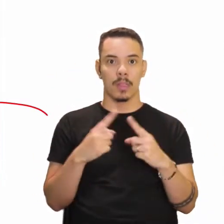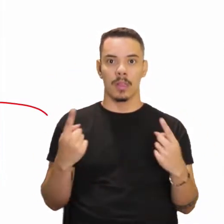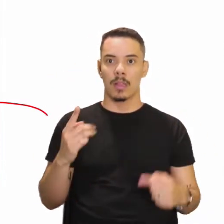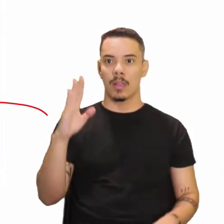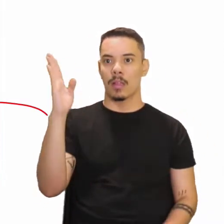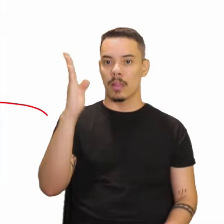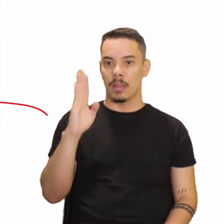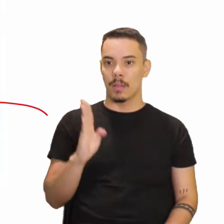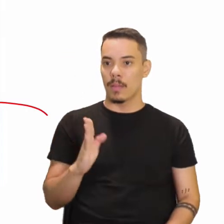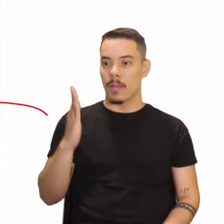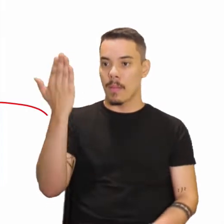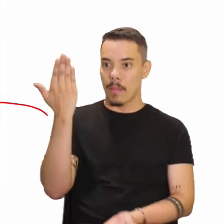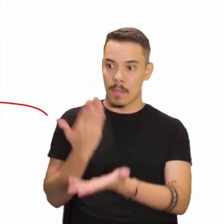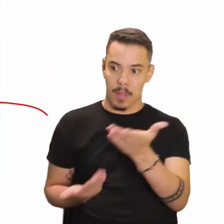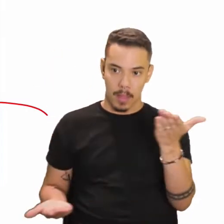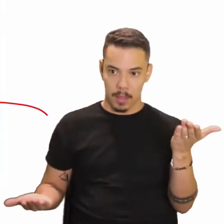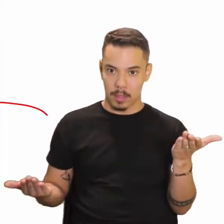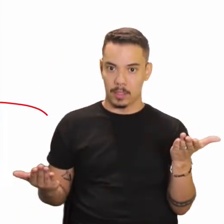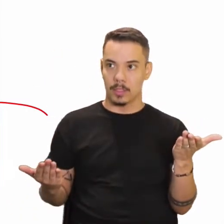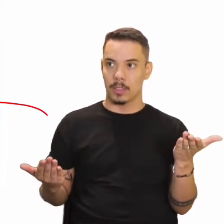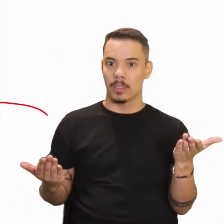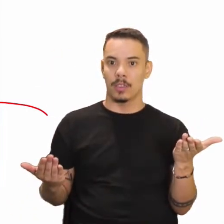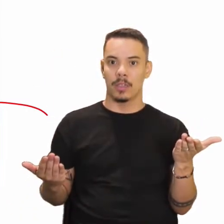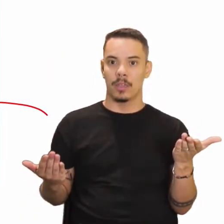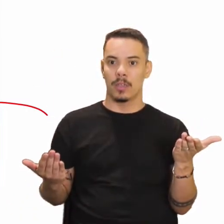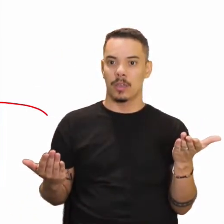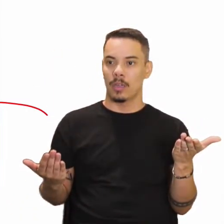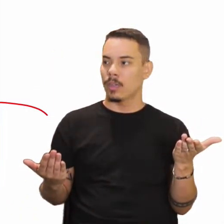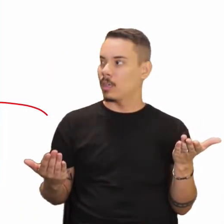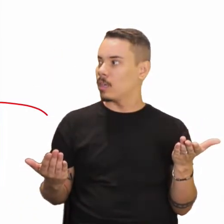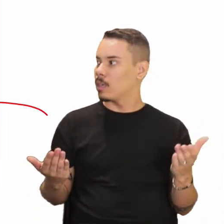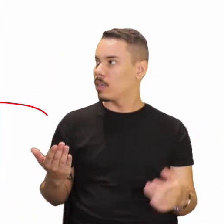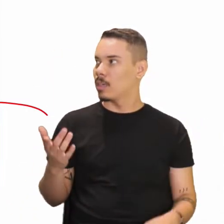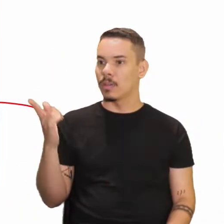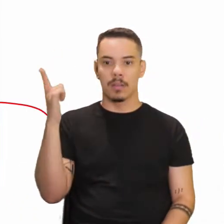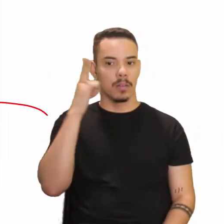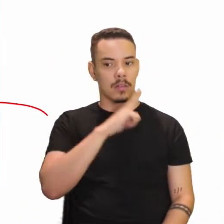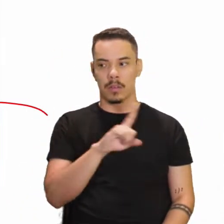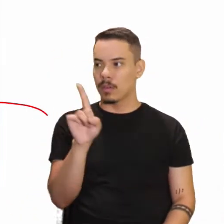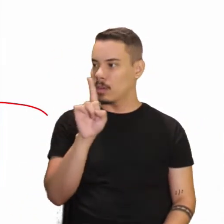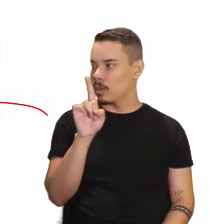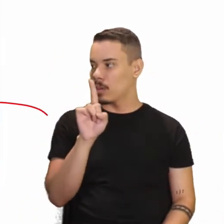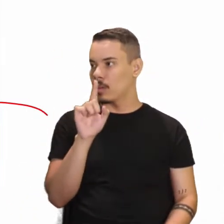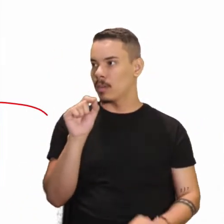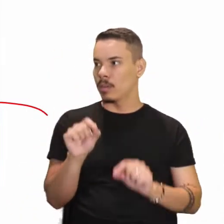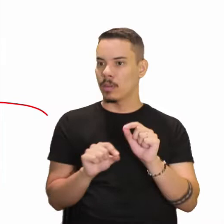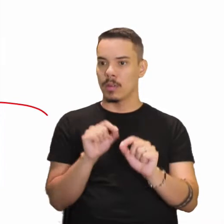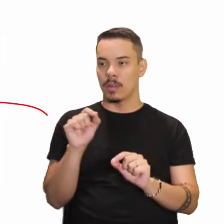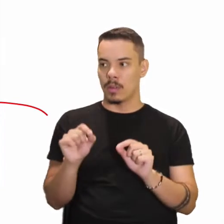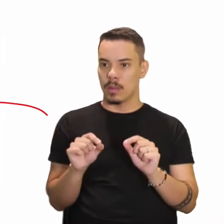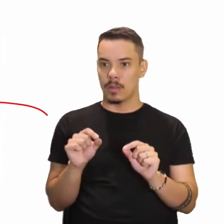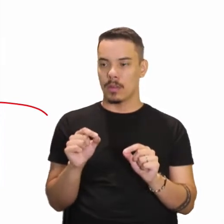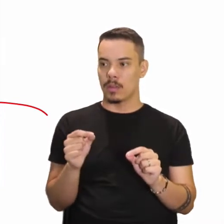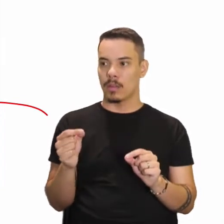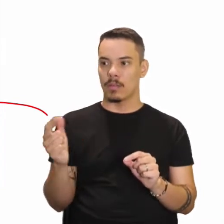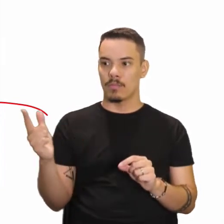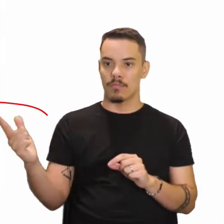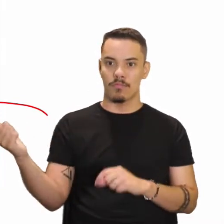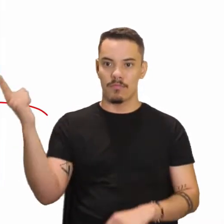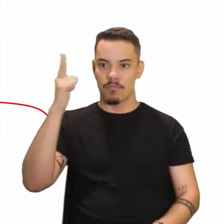perde a seleção amadinho a seleção não consegue né conquistar